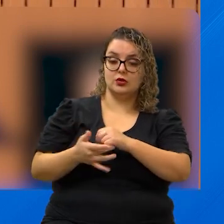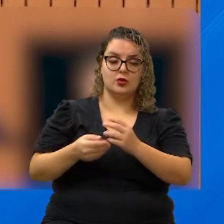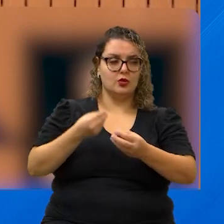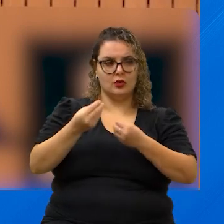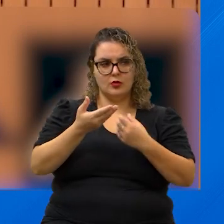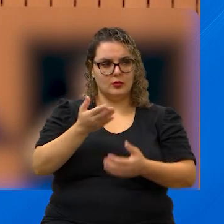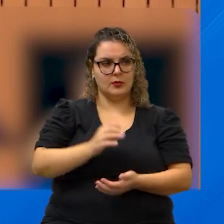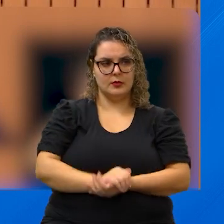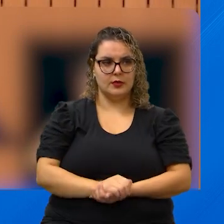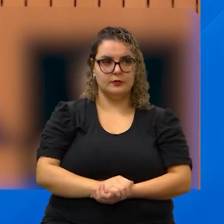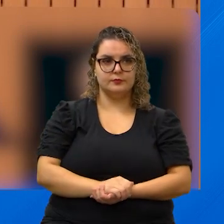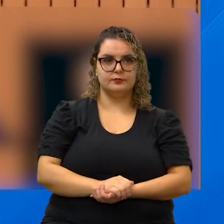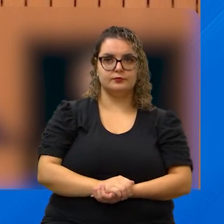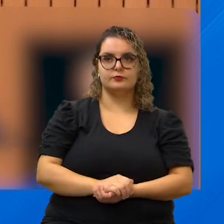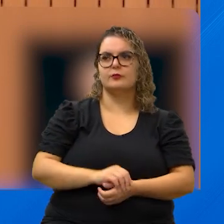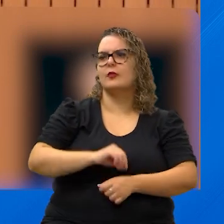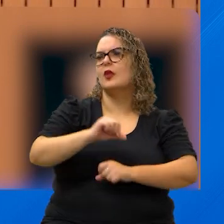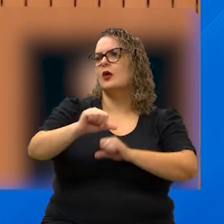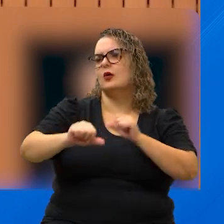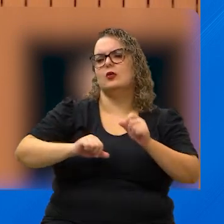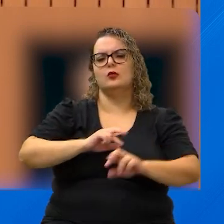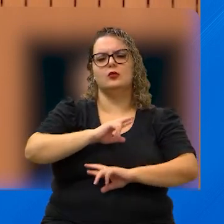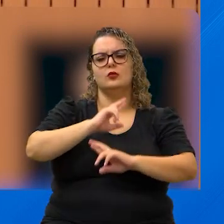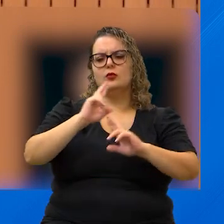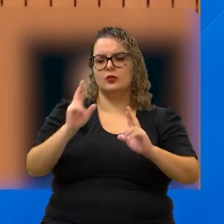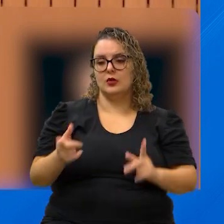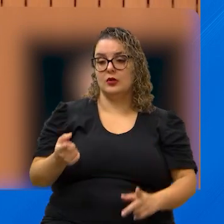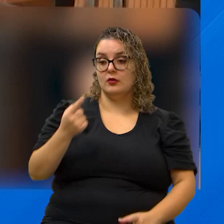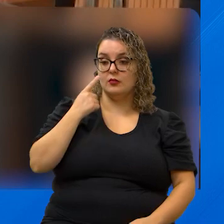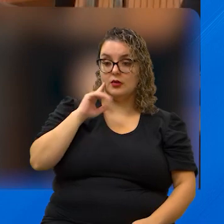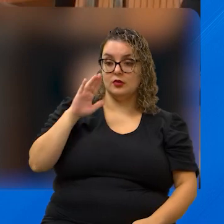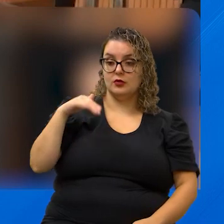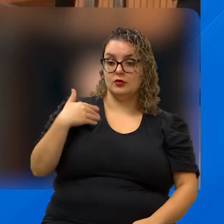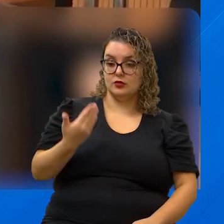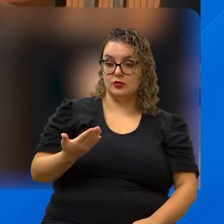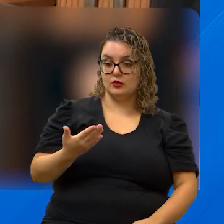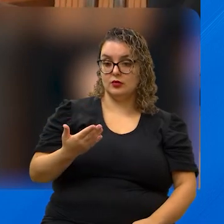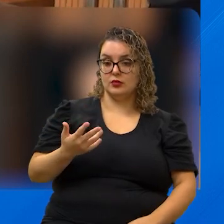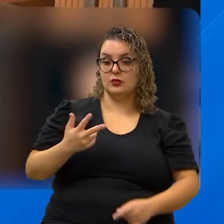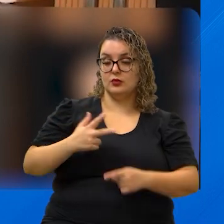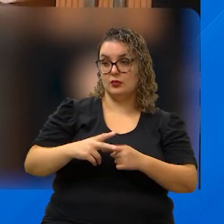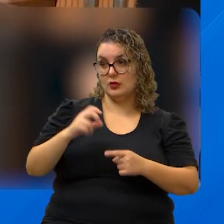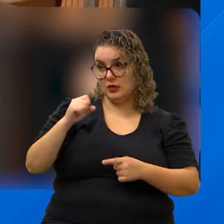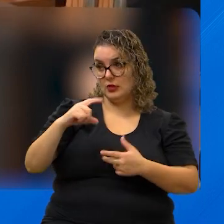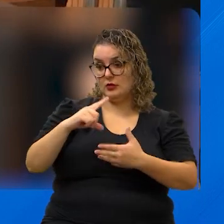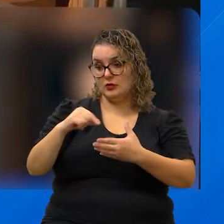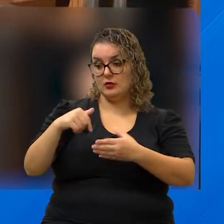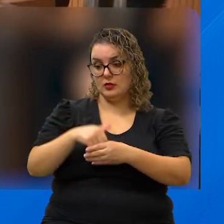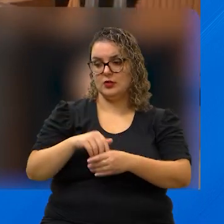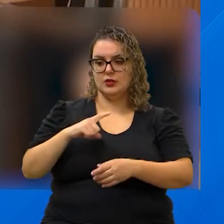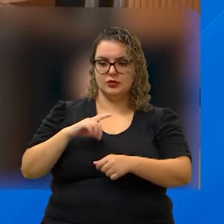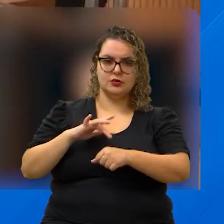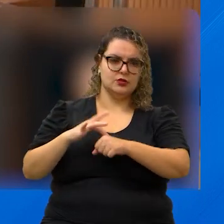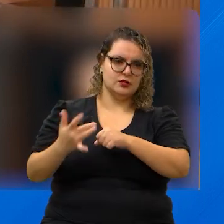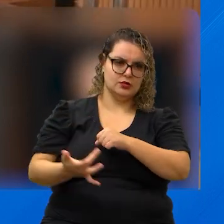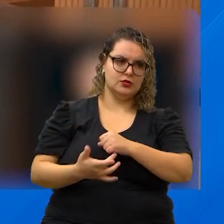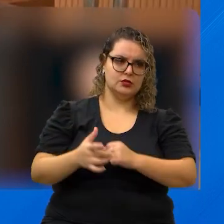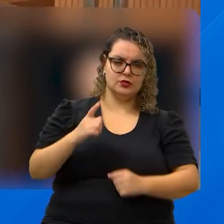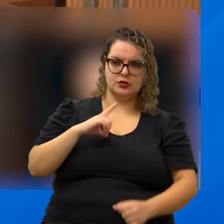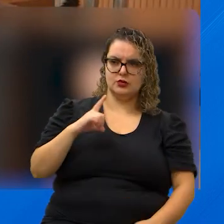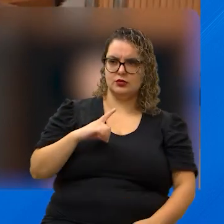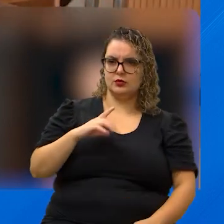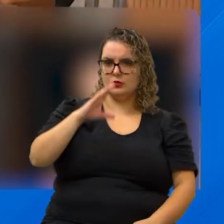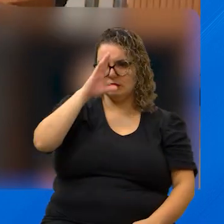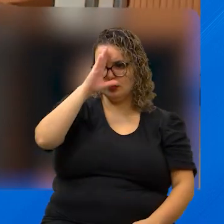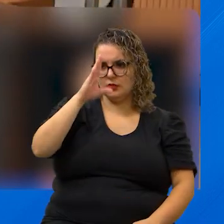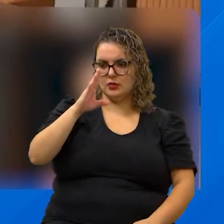uso de rede social. Como que é isso para você? Mudou muito, né? Veja, quando eu fui eleito vereador, até tinha rede social